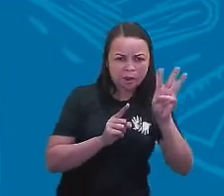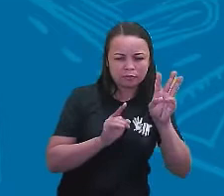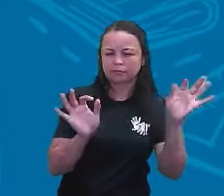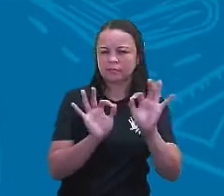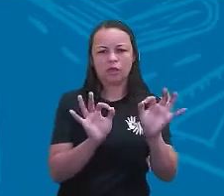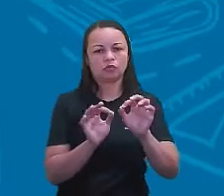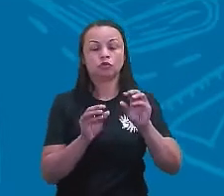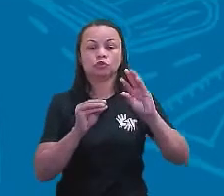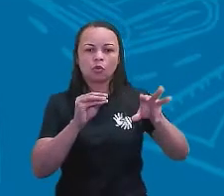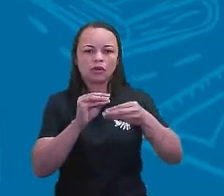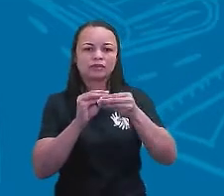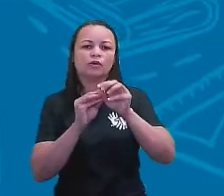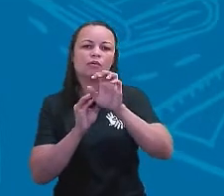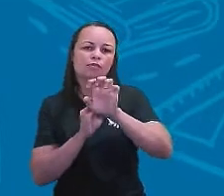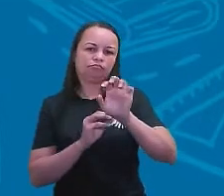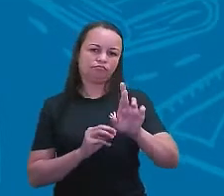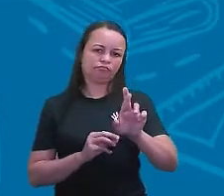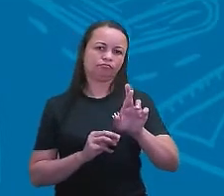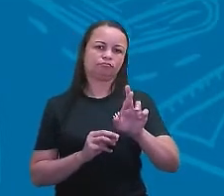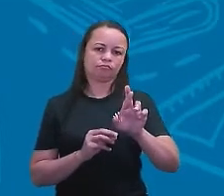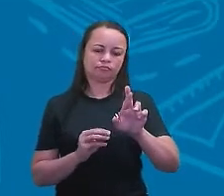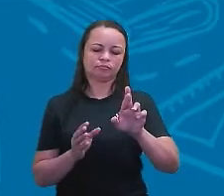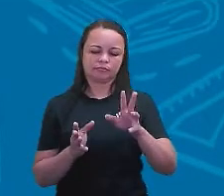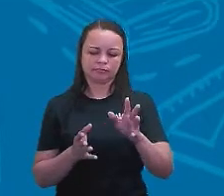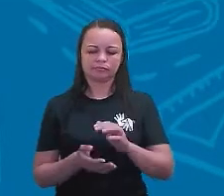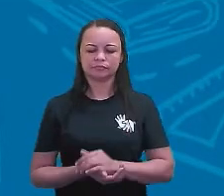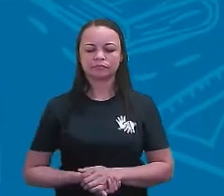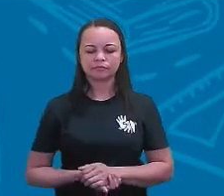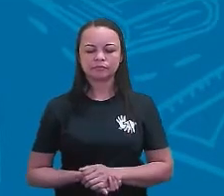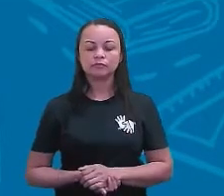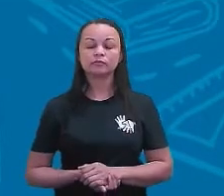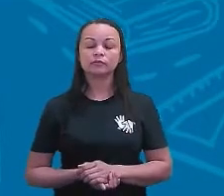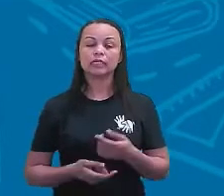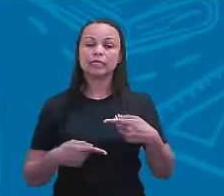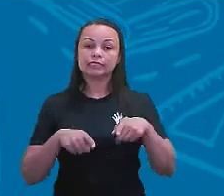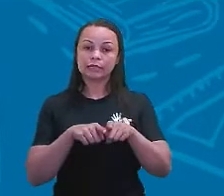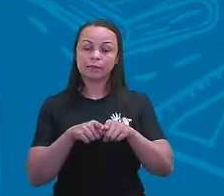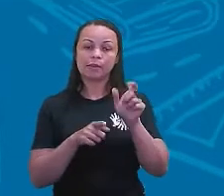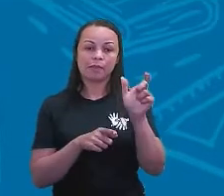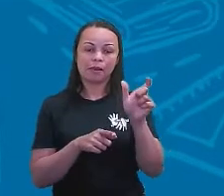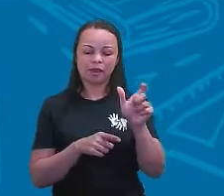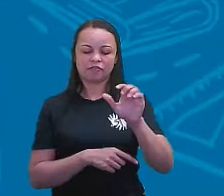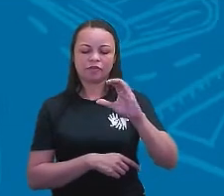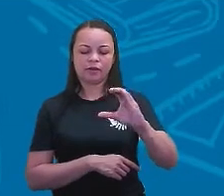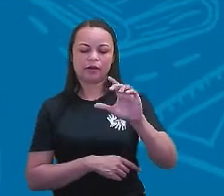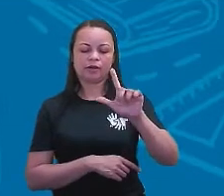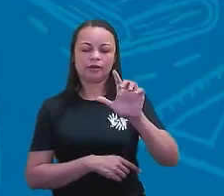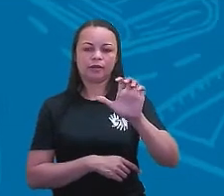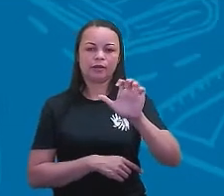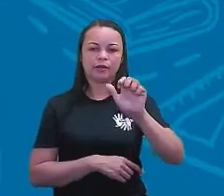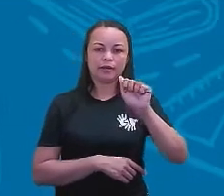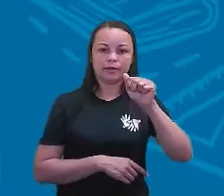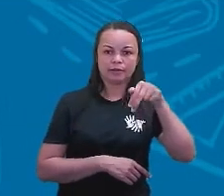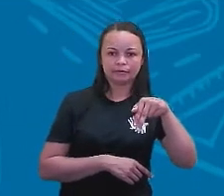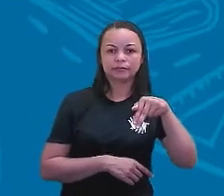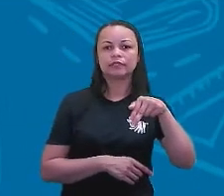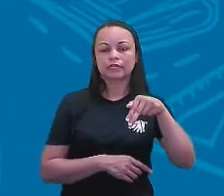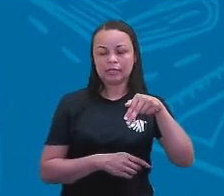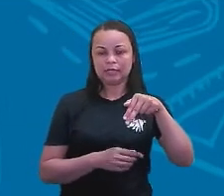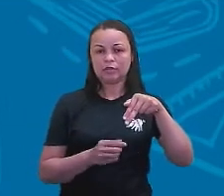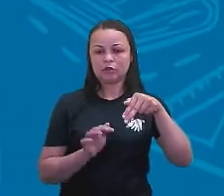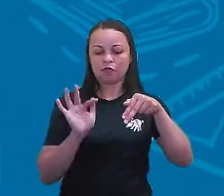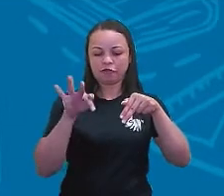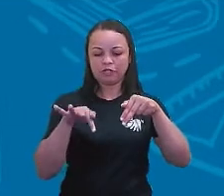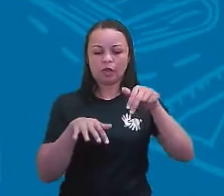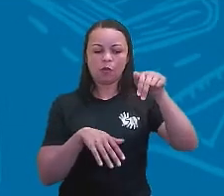ER. Ele fica aí no caso de exceções. Mesma coisa a palavra clean, terminou em A vogal mais N, que é